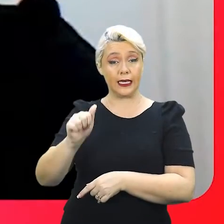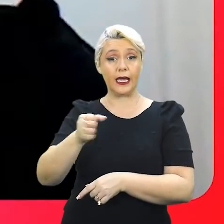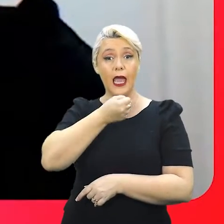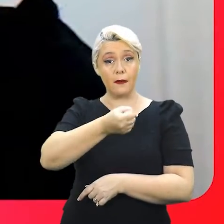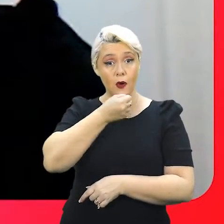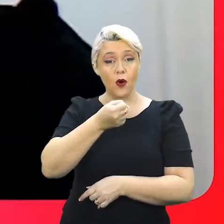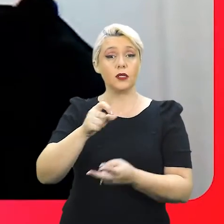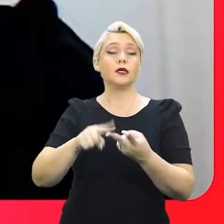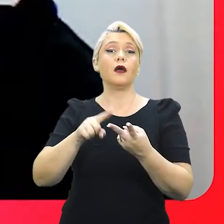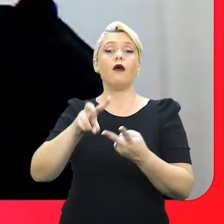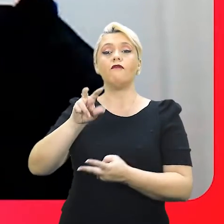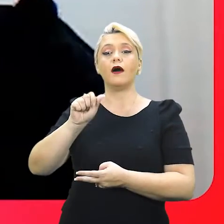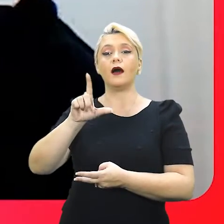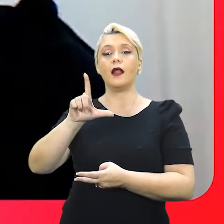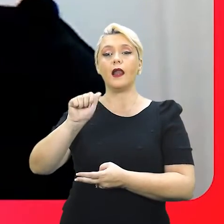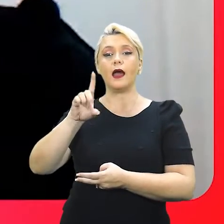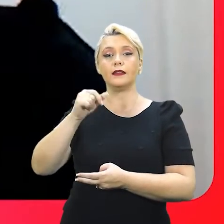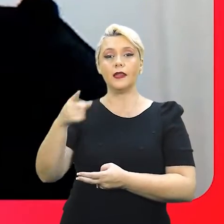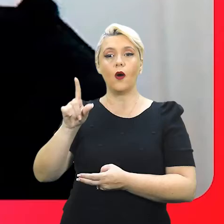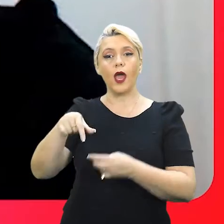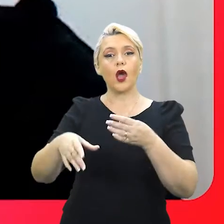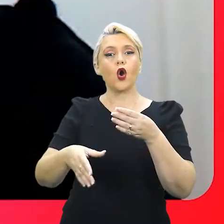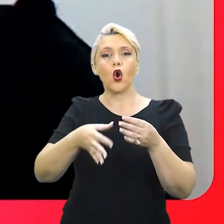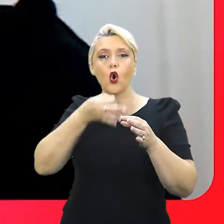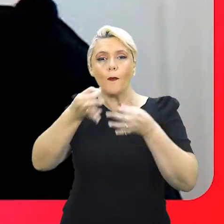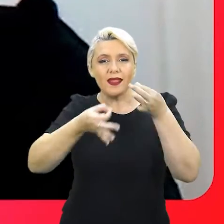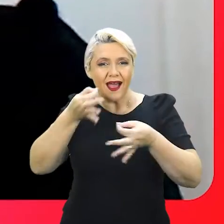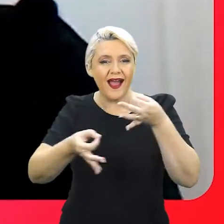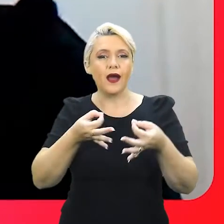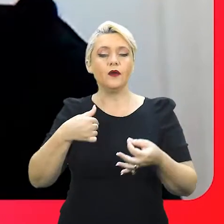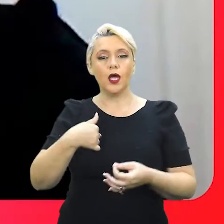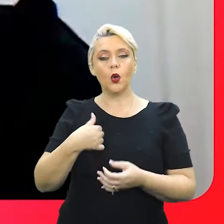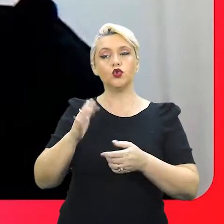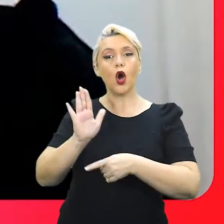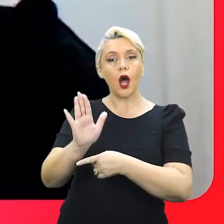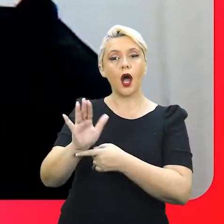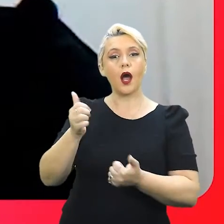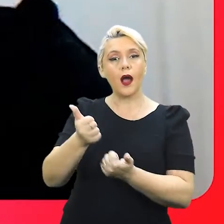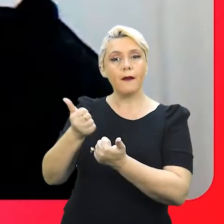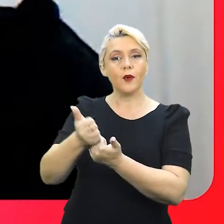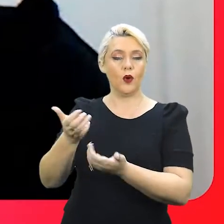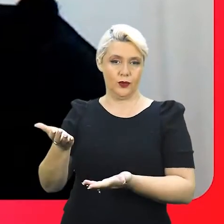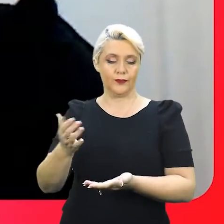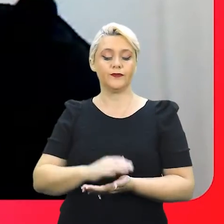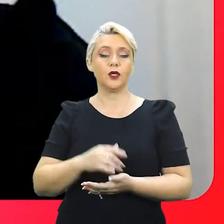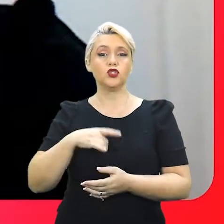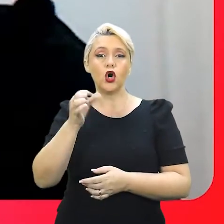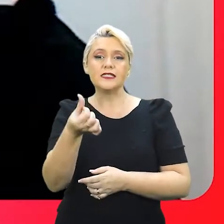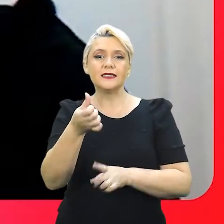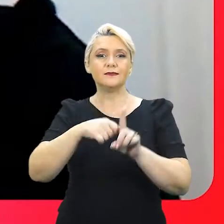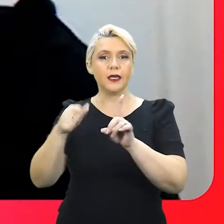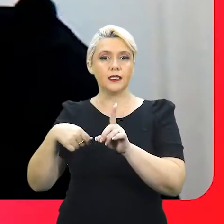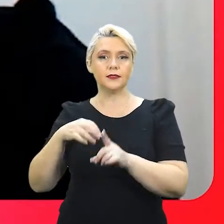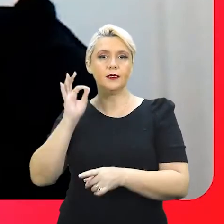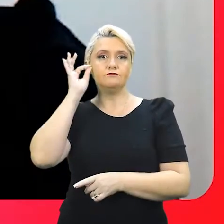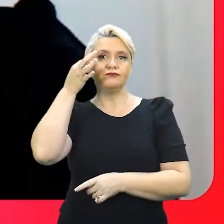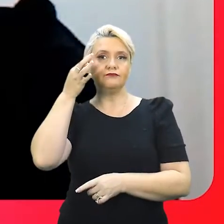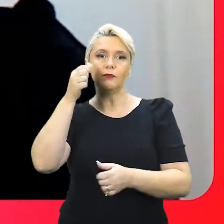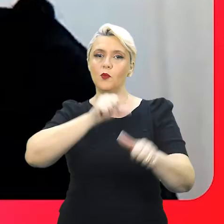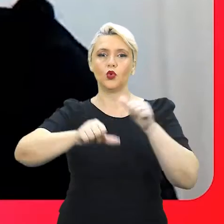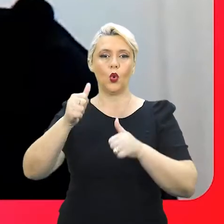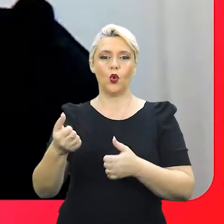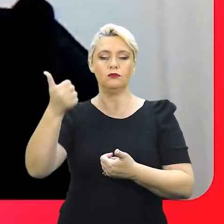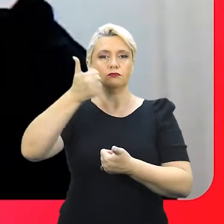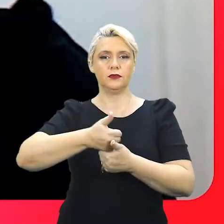Valadão era comentarista e eu auxiliar de plantão. Mas fiquei só 6 meses. E, Uhum. rapidinho eu já fui para o microfone